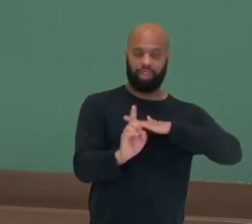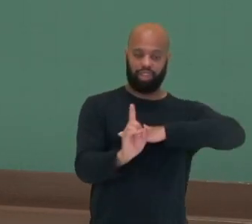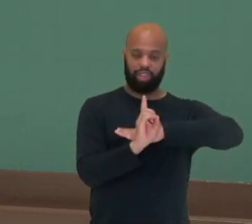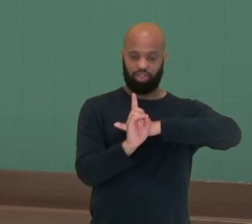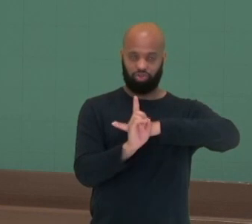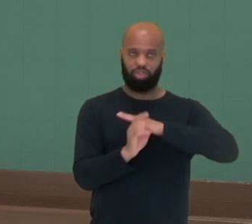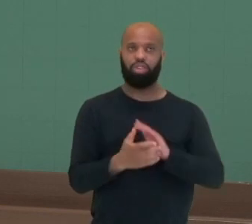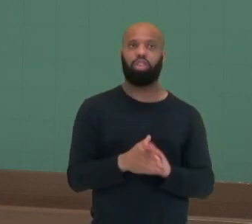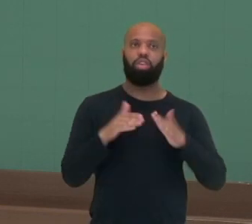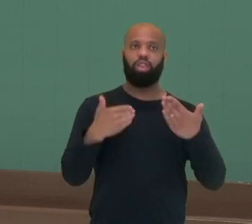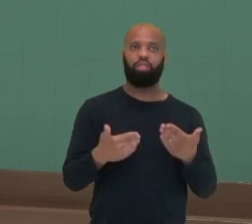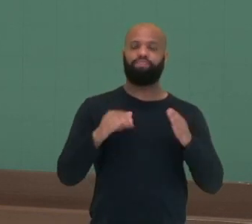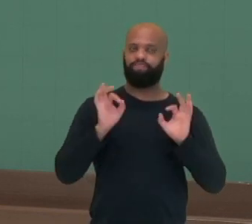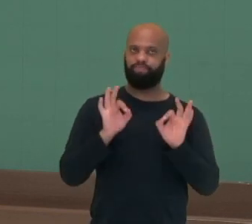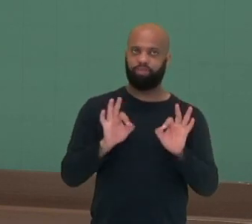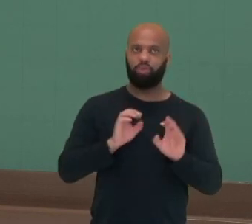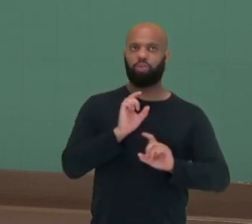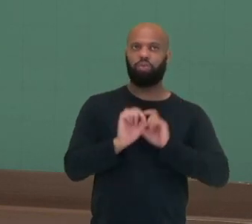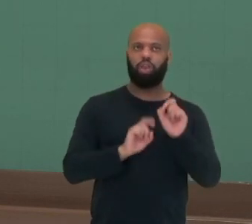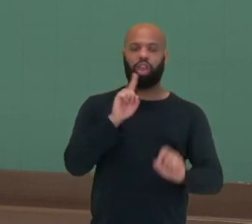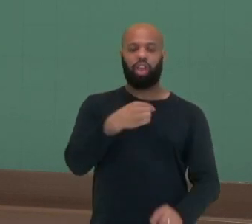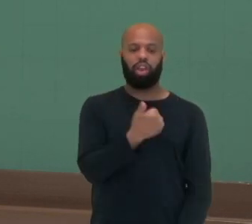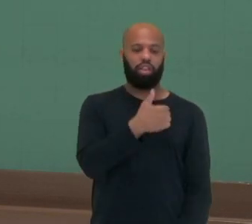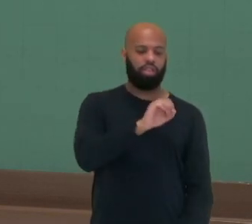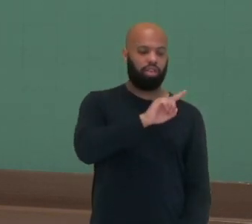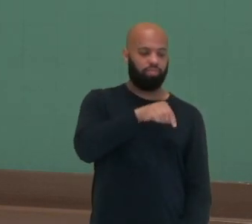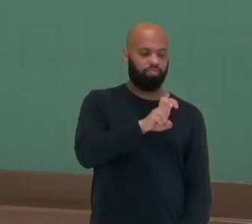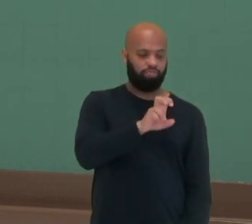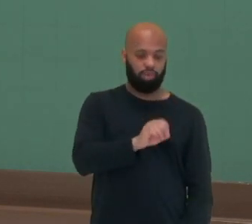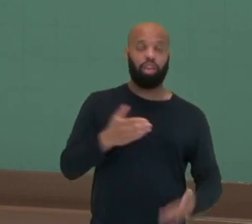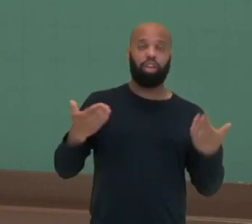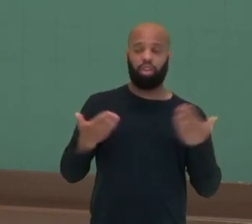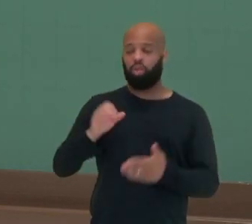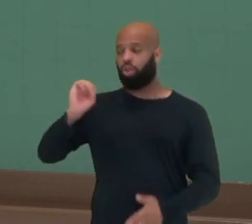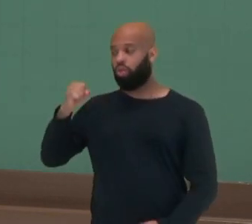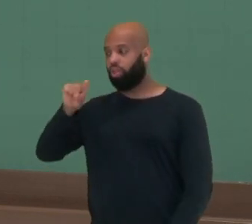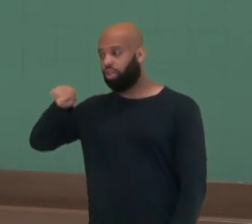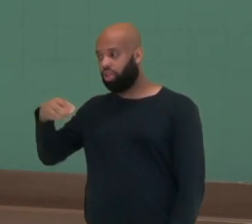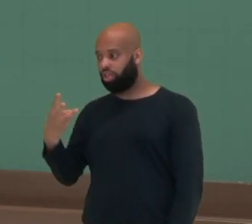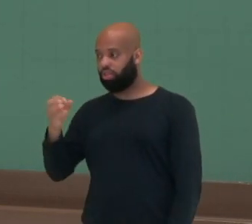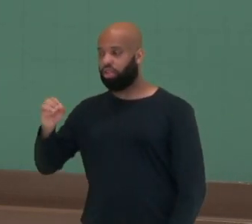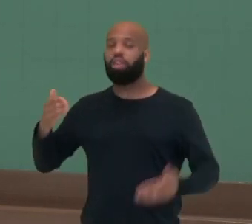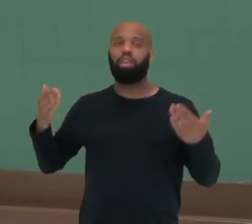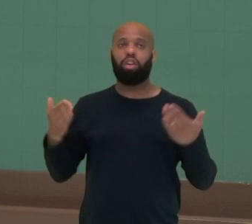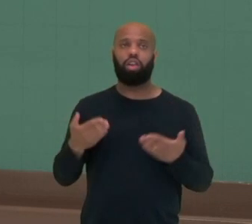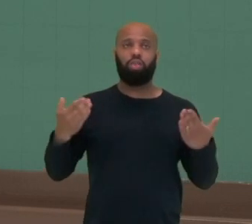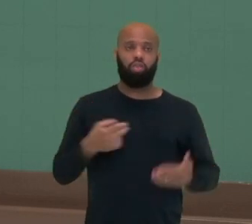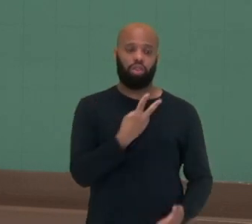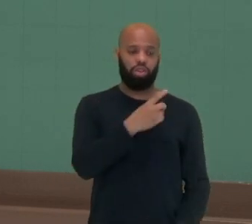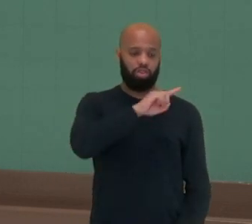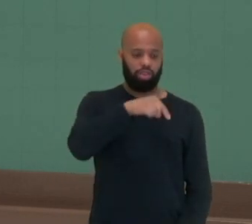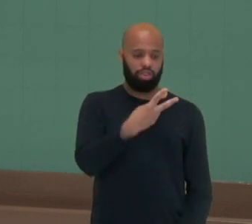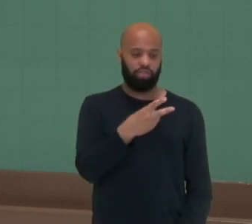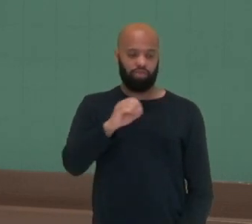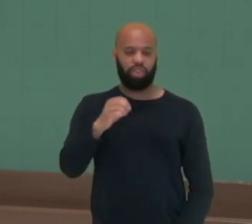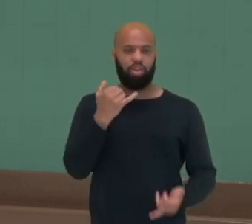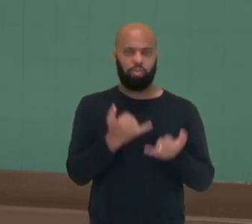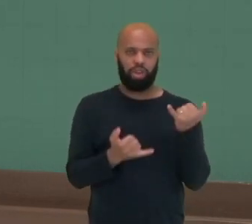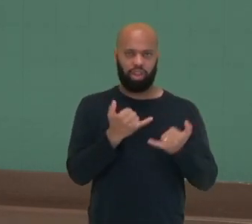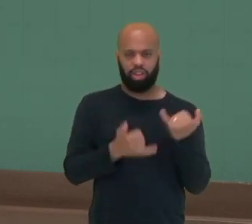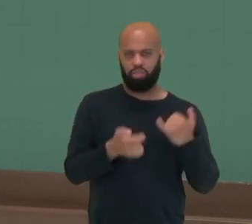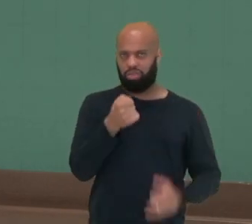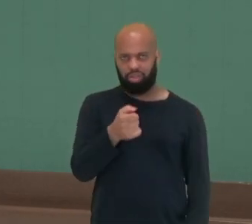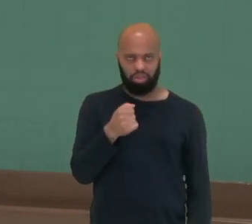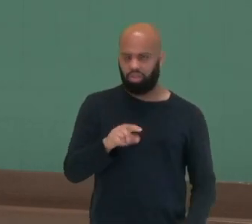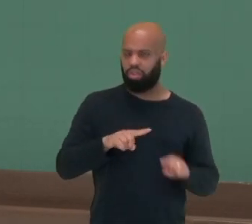clientes? Exatamente, era R$ 10,50, agora é R$ 8,30, portanto, R$ 2,20. Parece pouco,